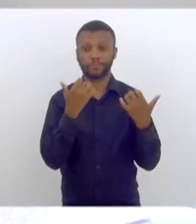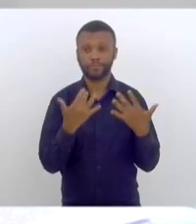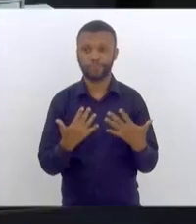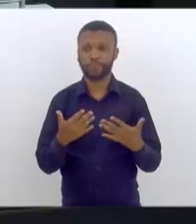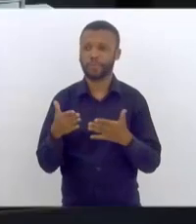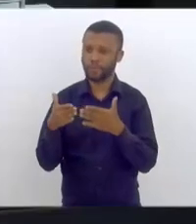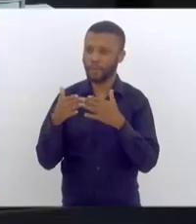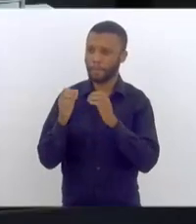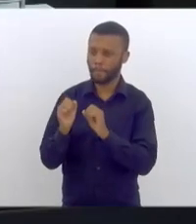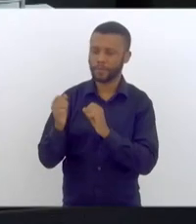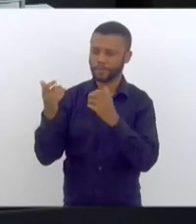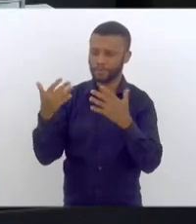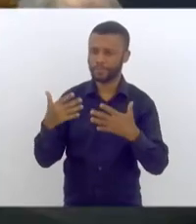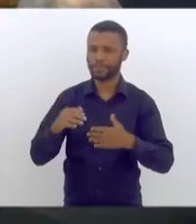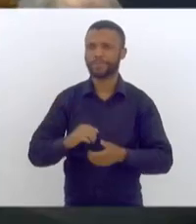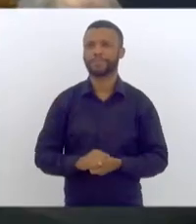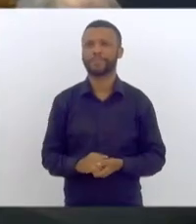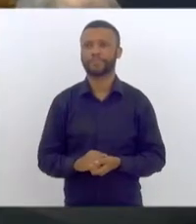não doutor